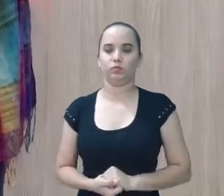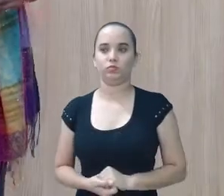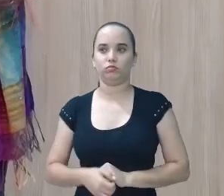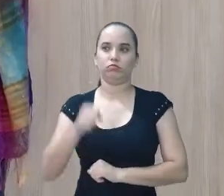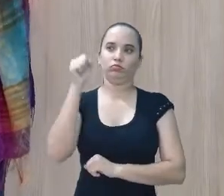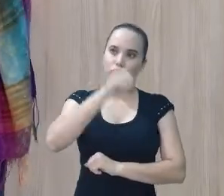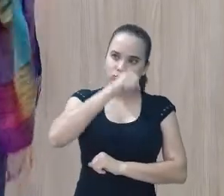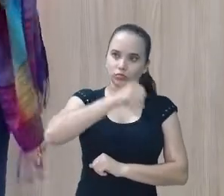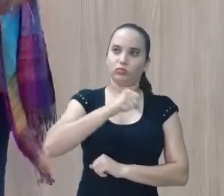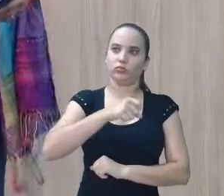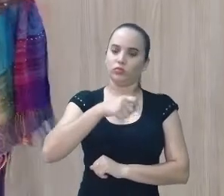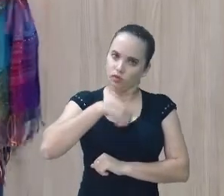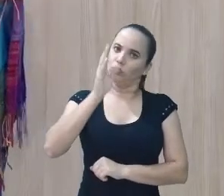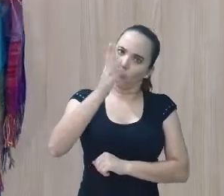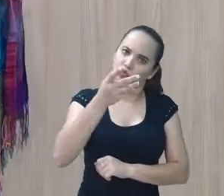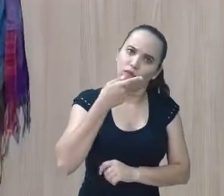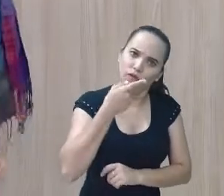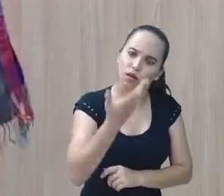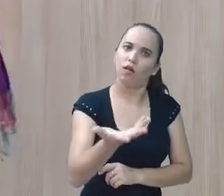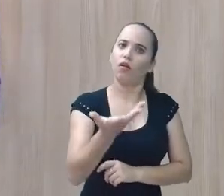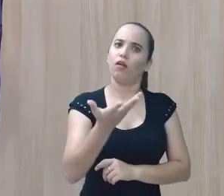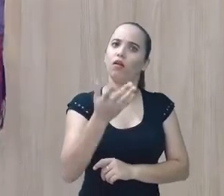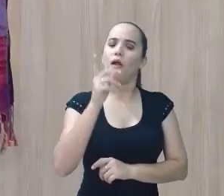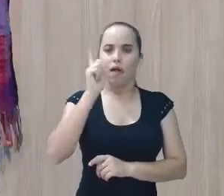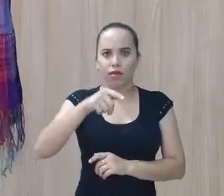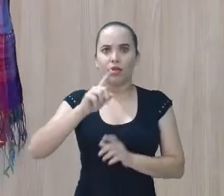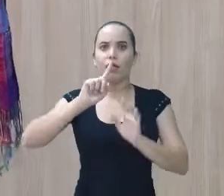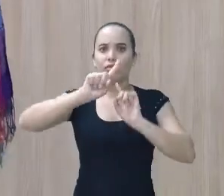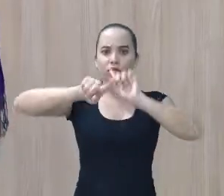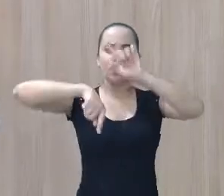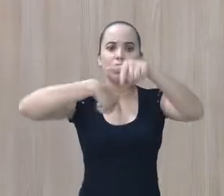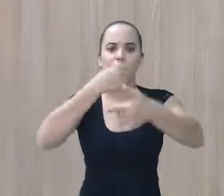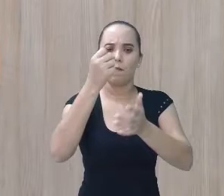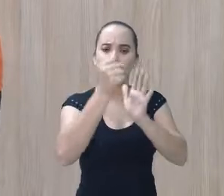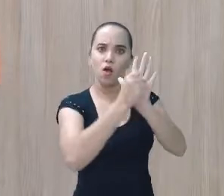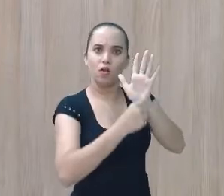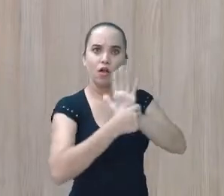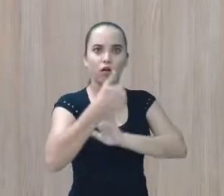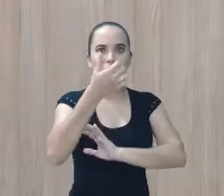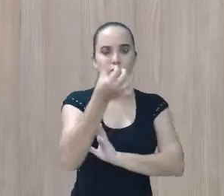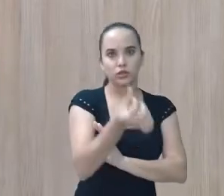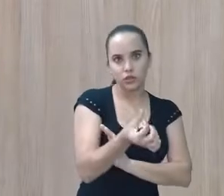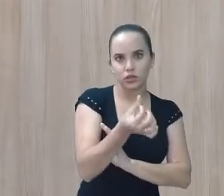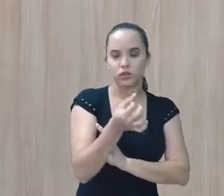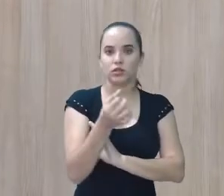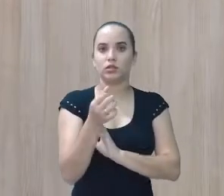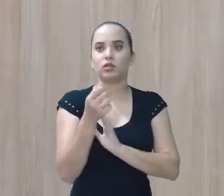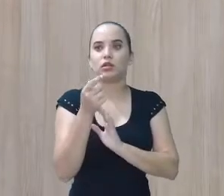Sim, gente, eu não falei para vocês, passou do século XVI, entrou mais